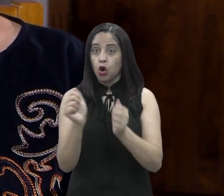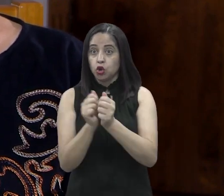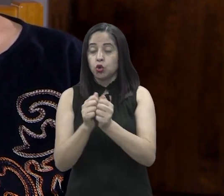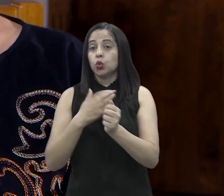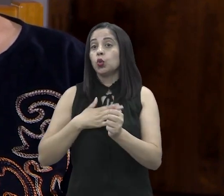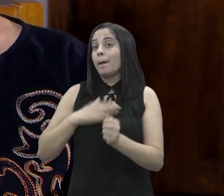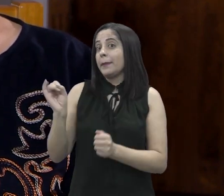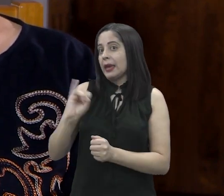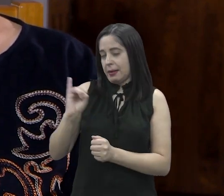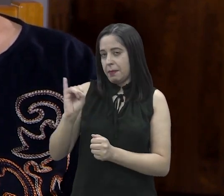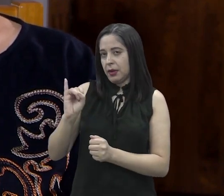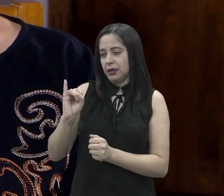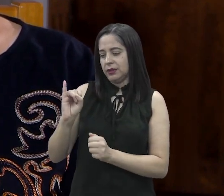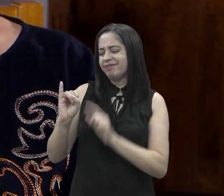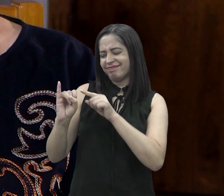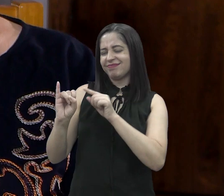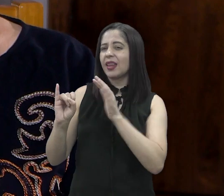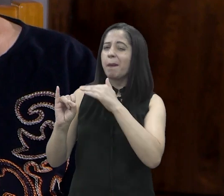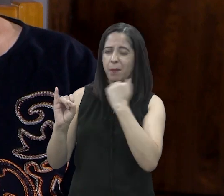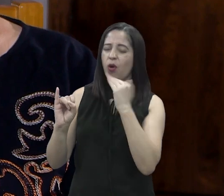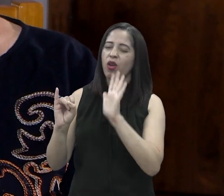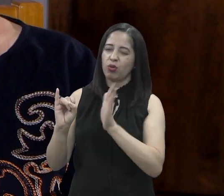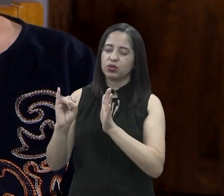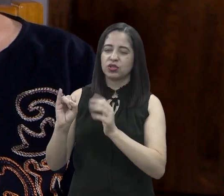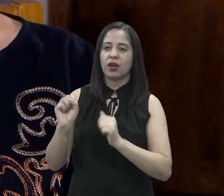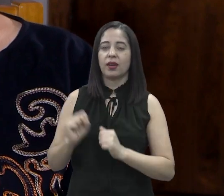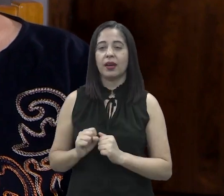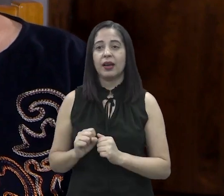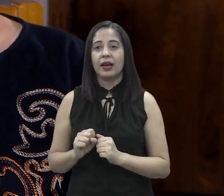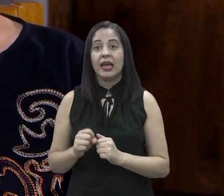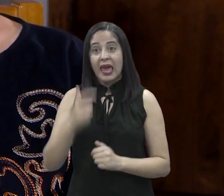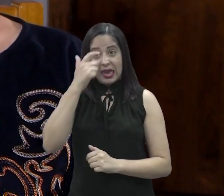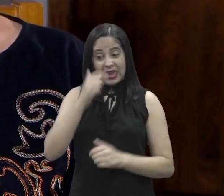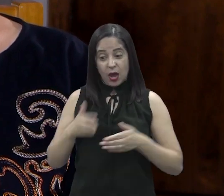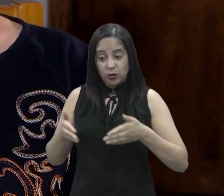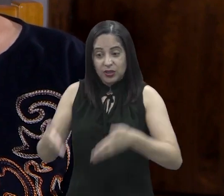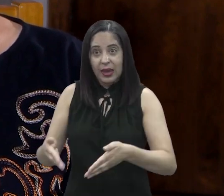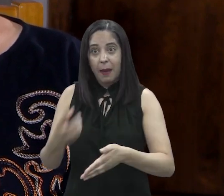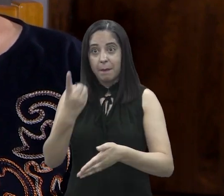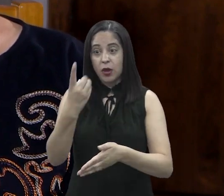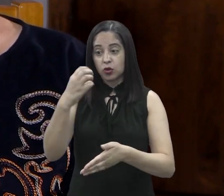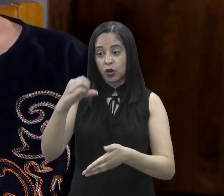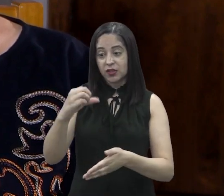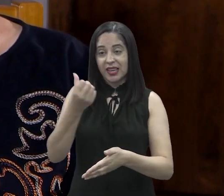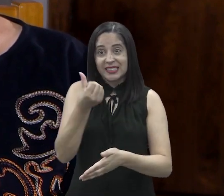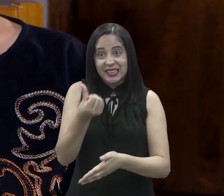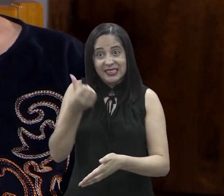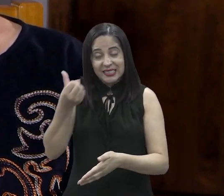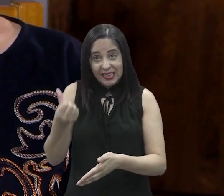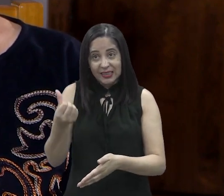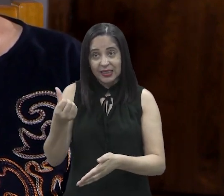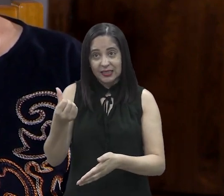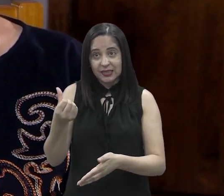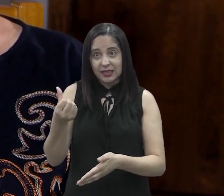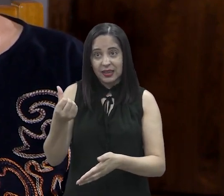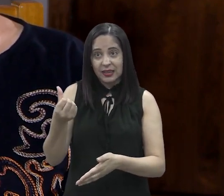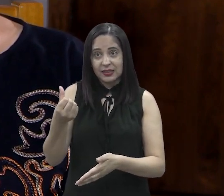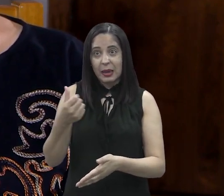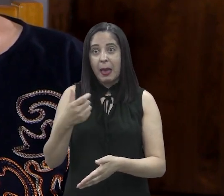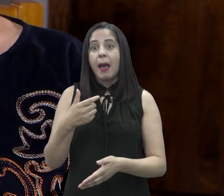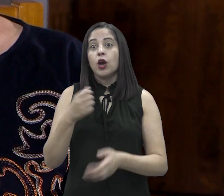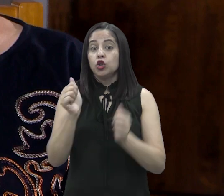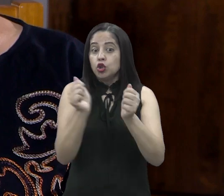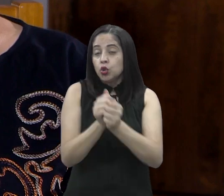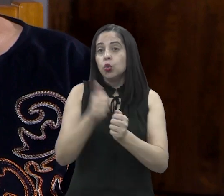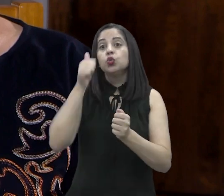irmã mais velha, Laura, que era falecida, infelizmente. E eu cheguei em 1966, daí eu que trouxe